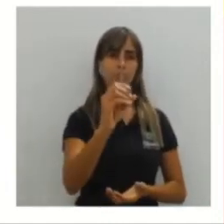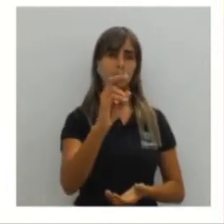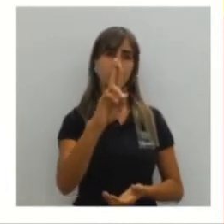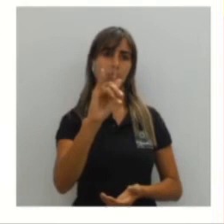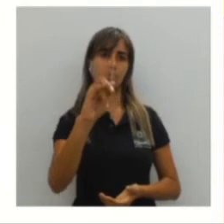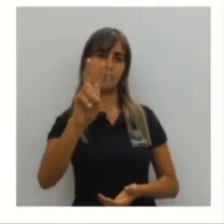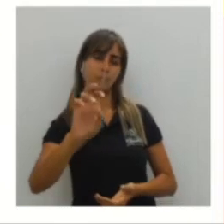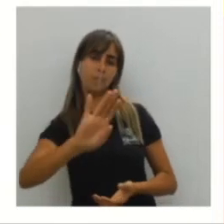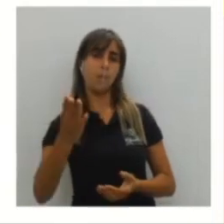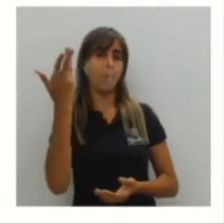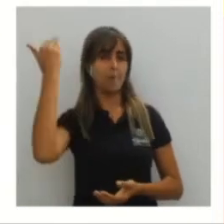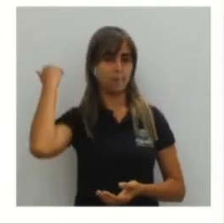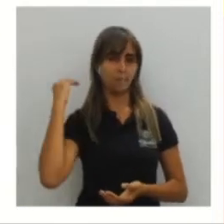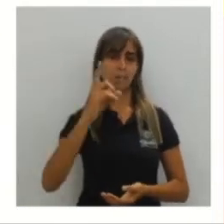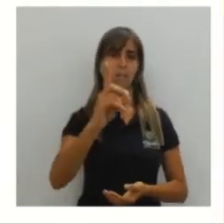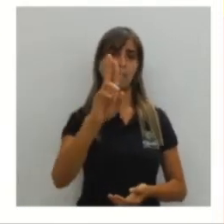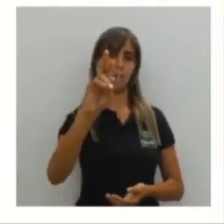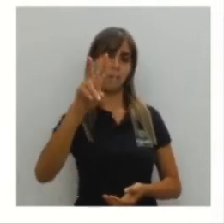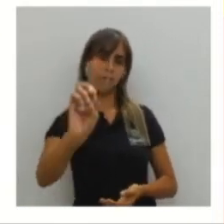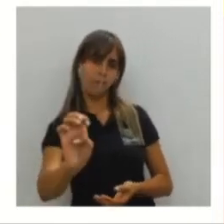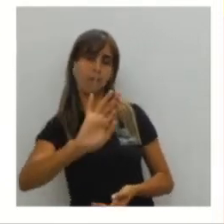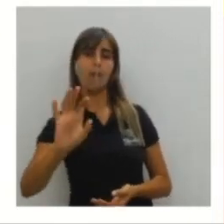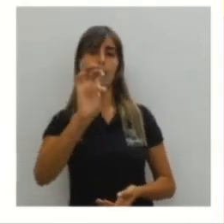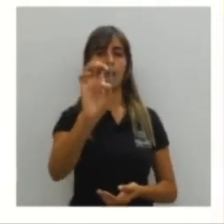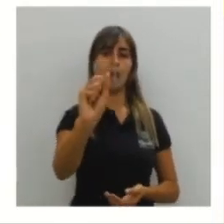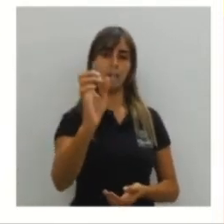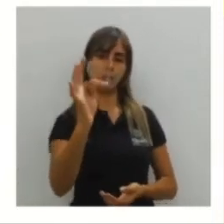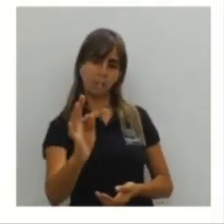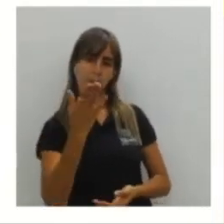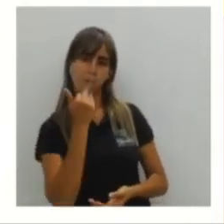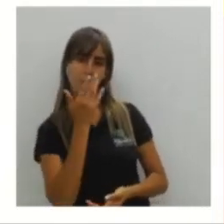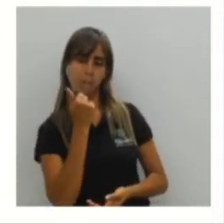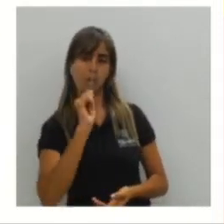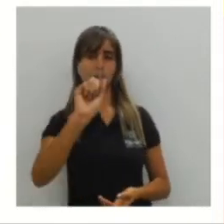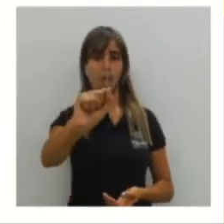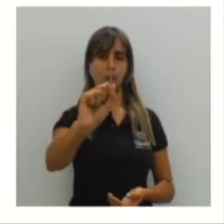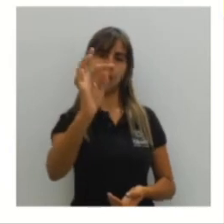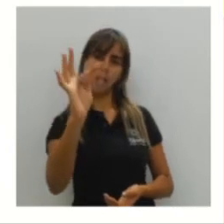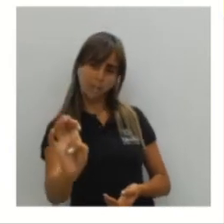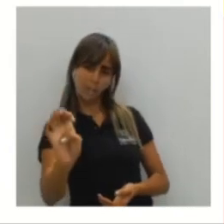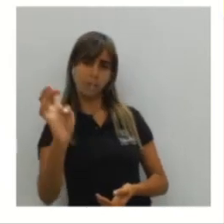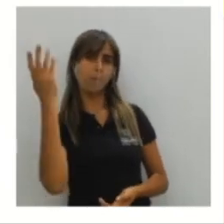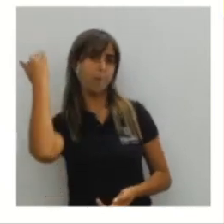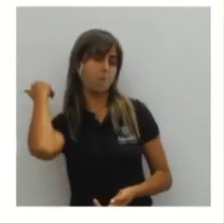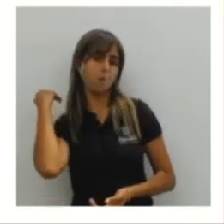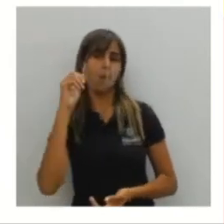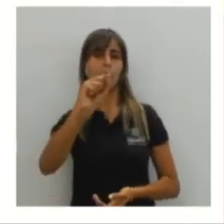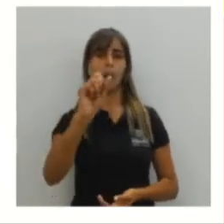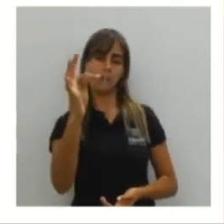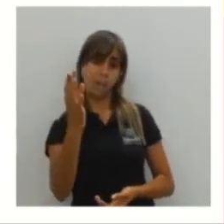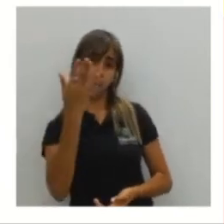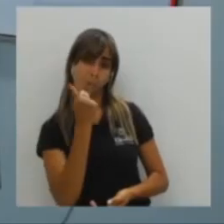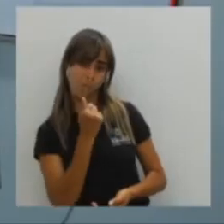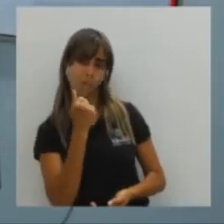passado ficaria drove. Próximo, eat, que é o verbo comer, no passado ficaria ate, tá certo? Eu comi, I ate.